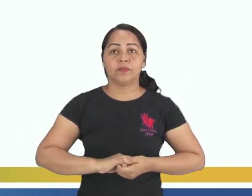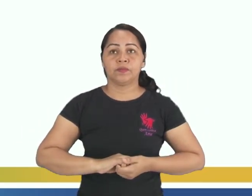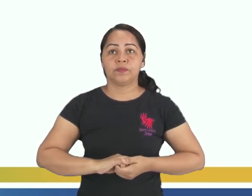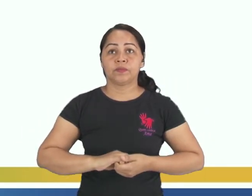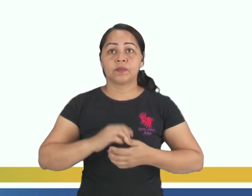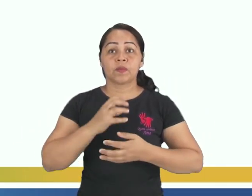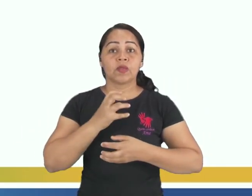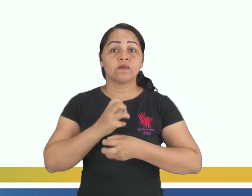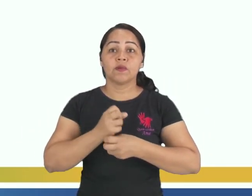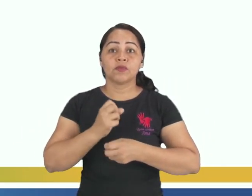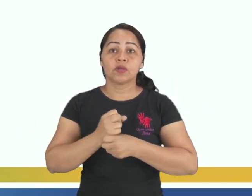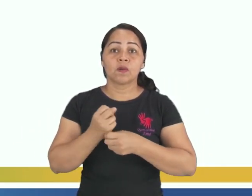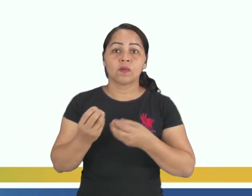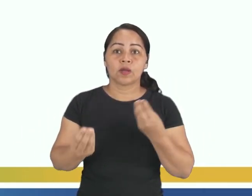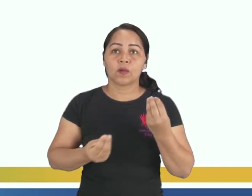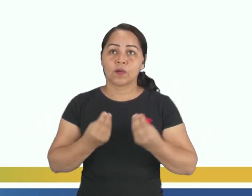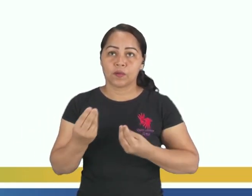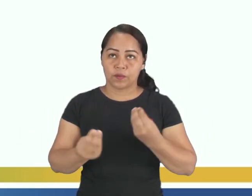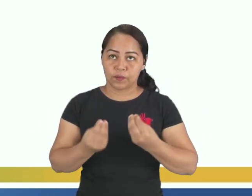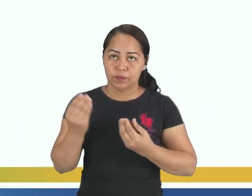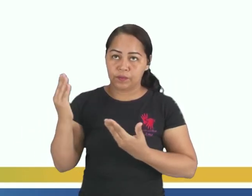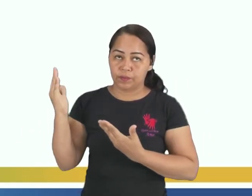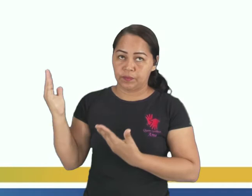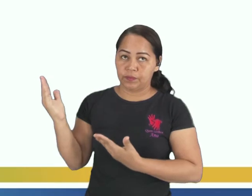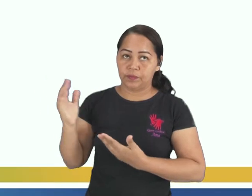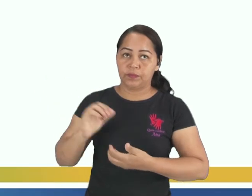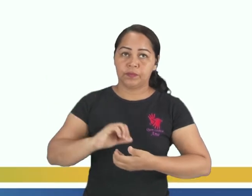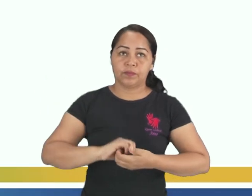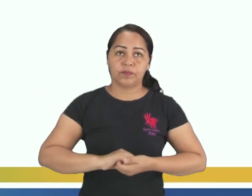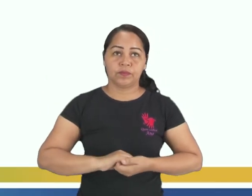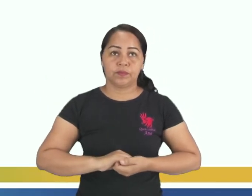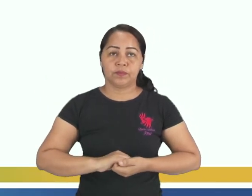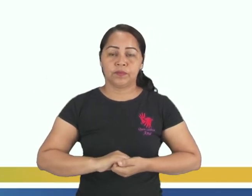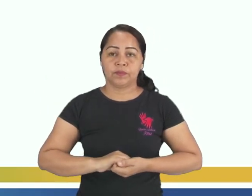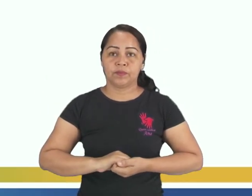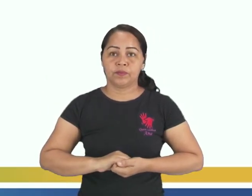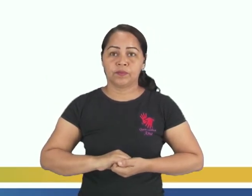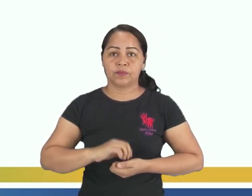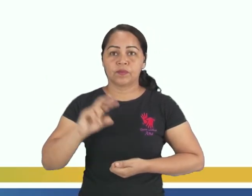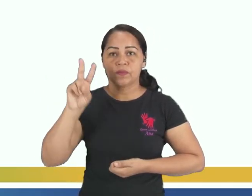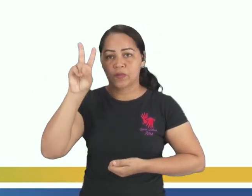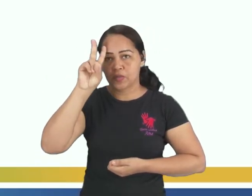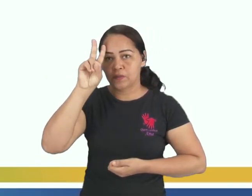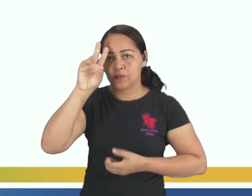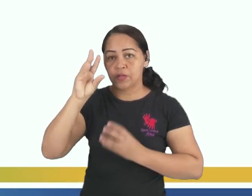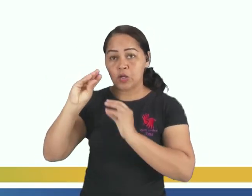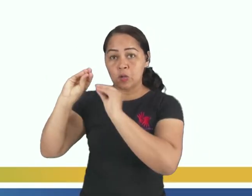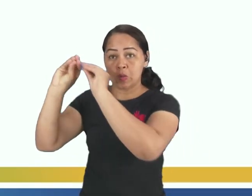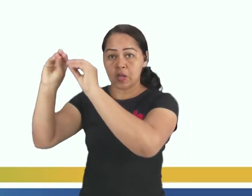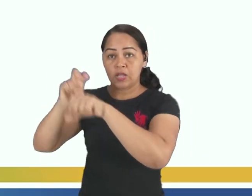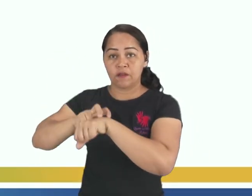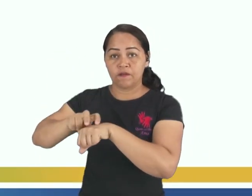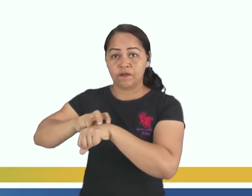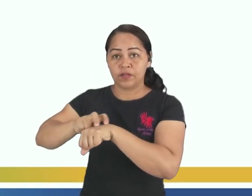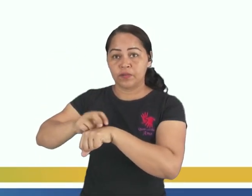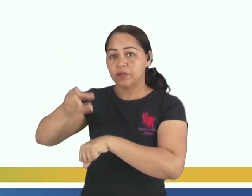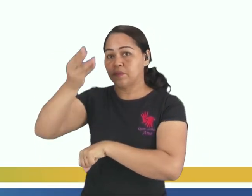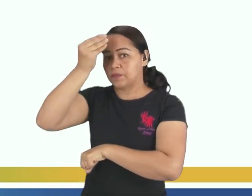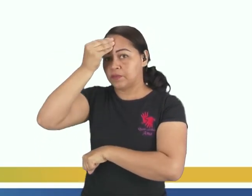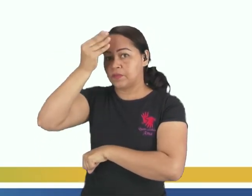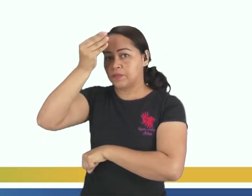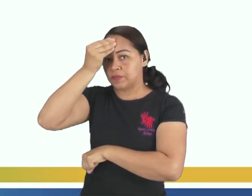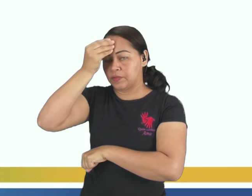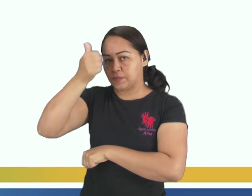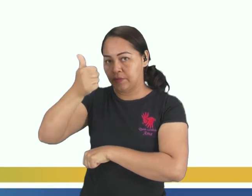Calcule. Né? Vamos lá. Eu vou deixar esse lembrete aí porque a gente vai precisar dele em algum momento, nesse exercício. Letra